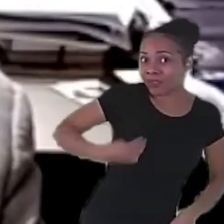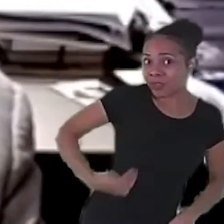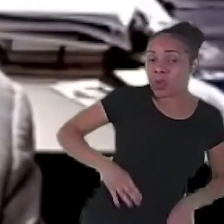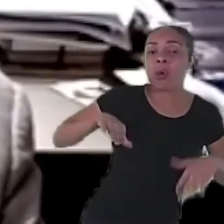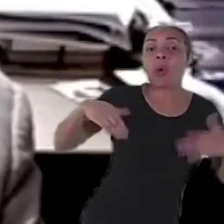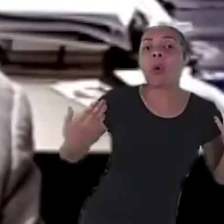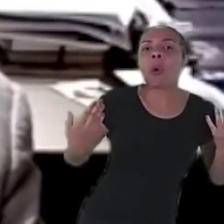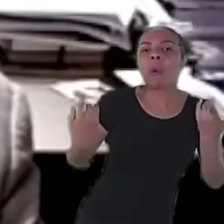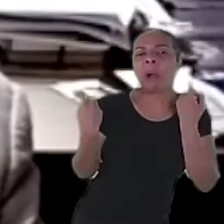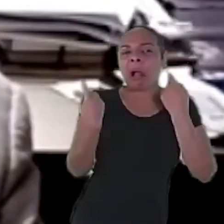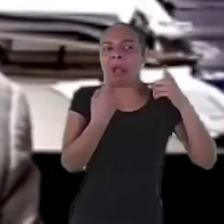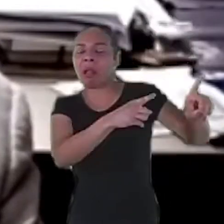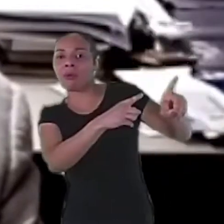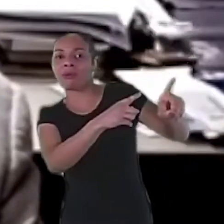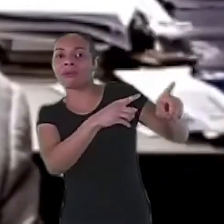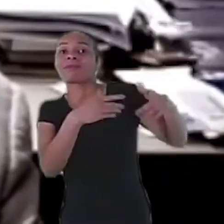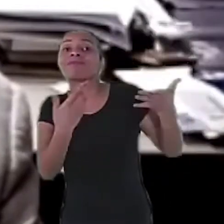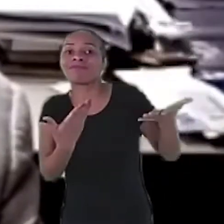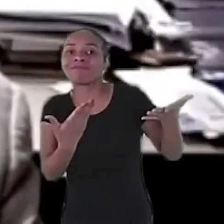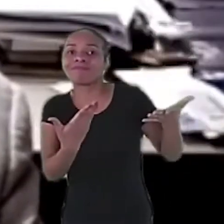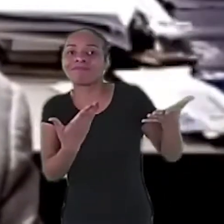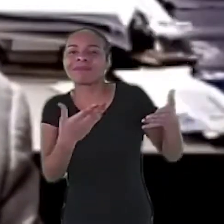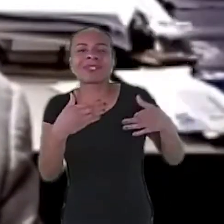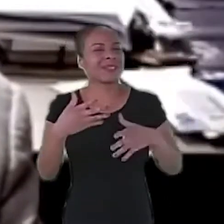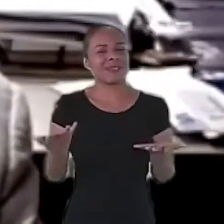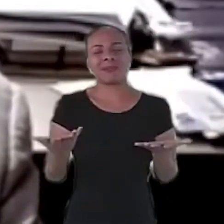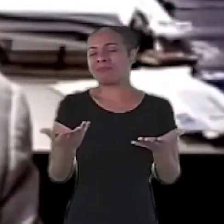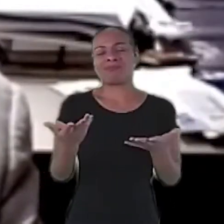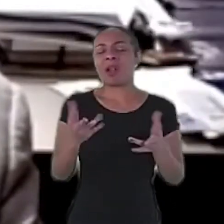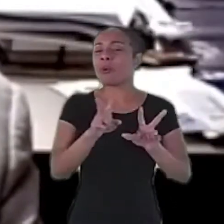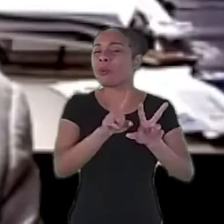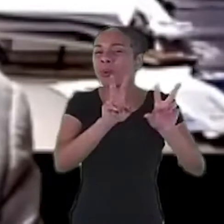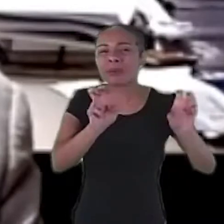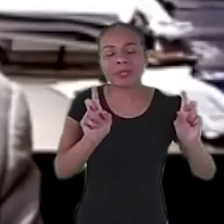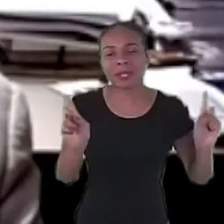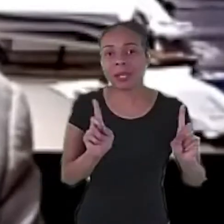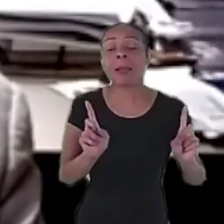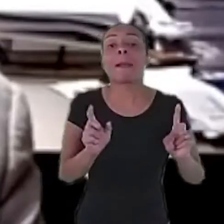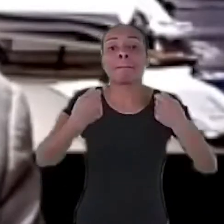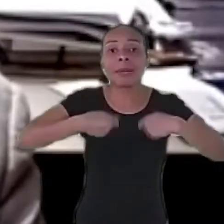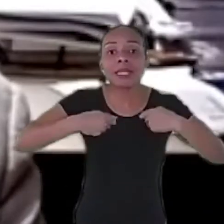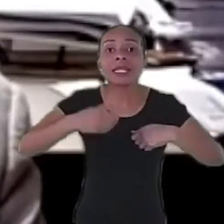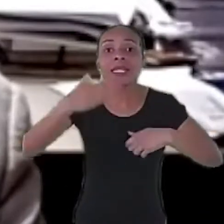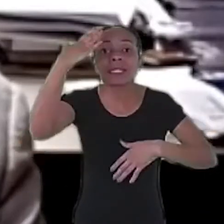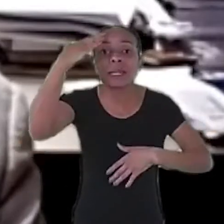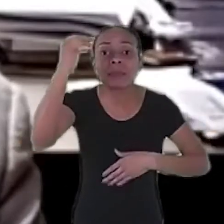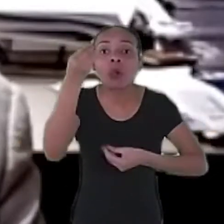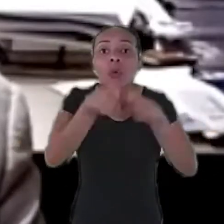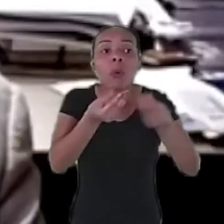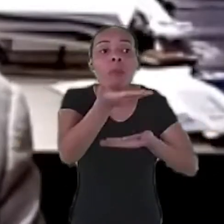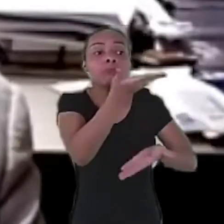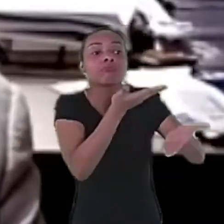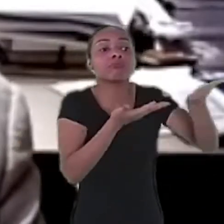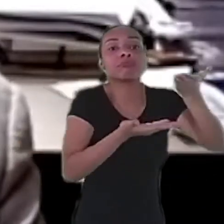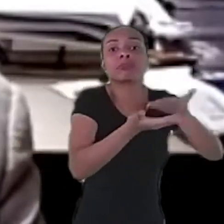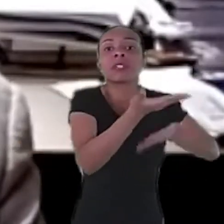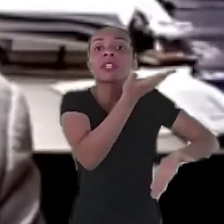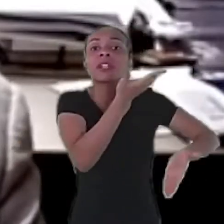e, portanto, não se trata de ser amigo ou inimigo, saber como conviver de forma pacífica